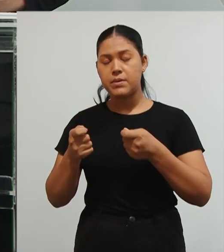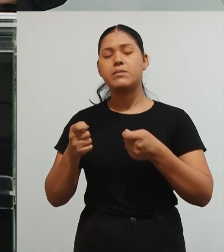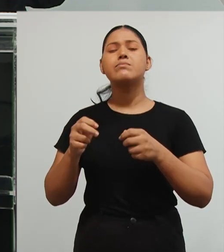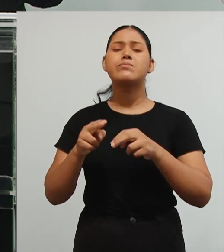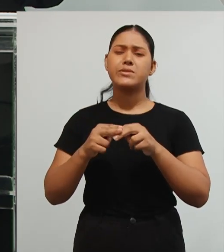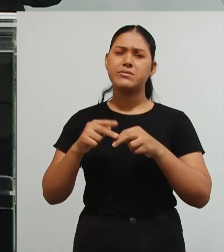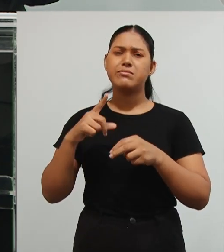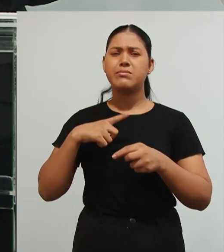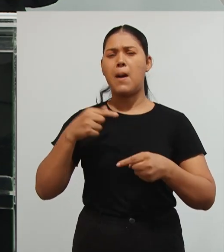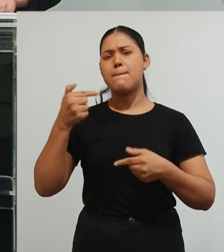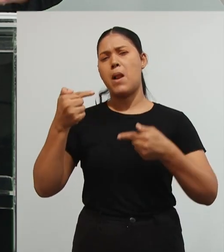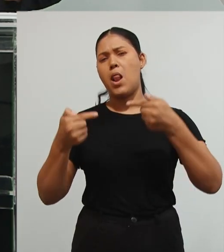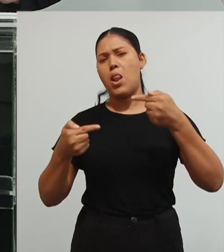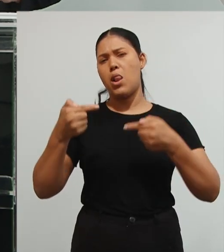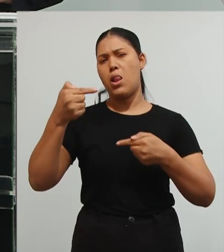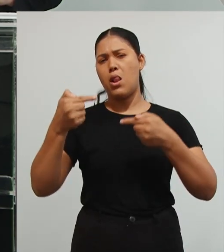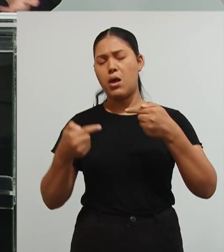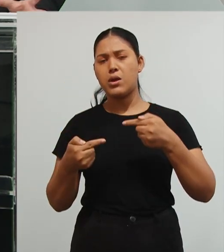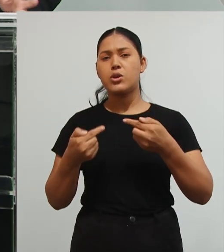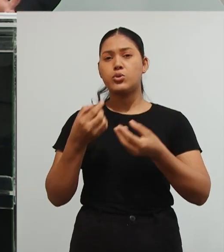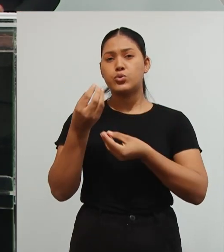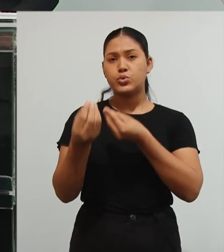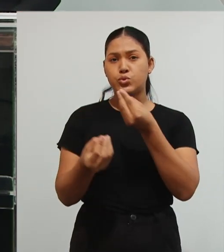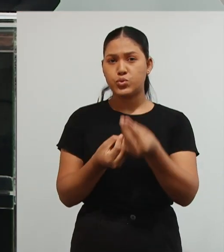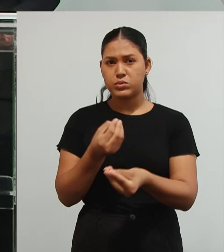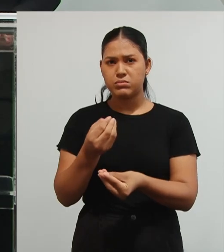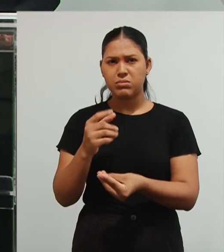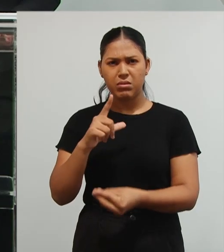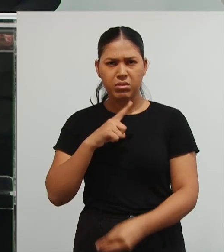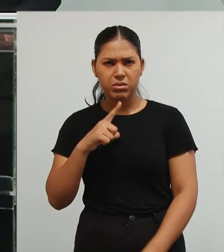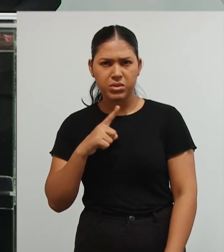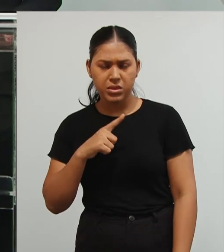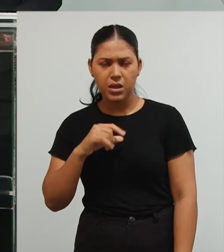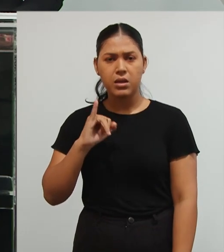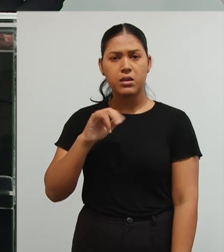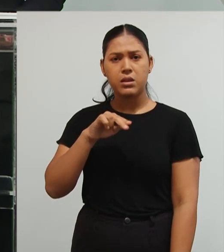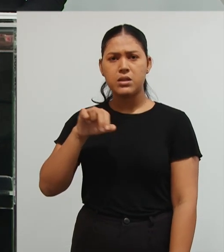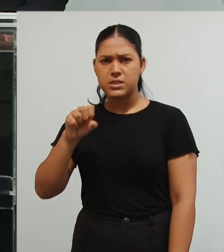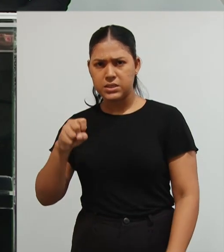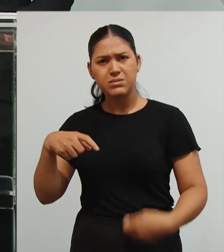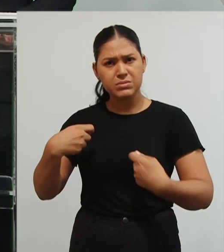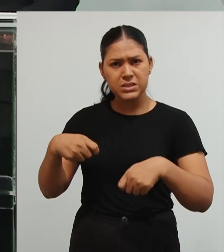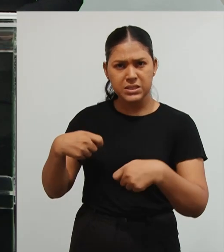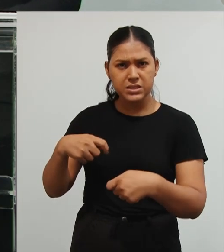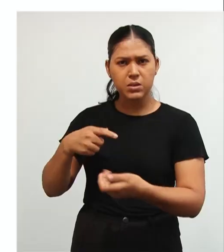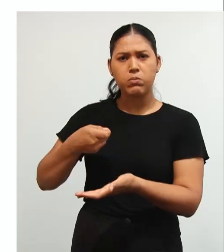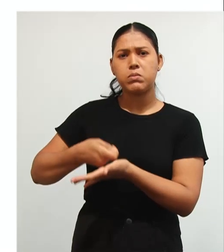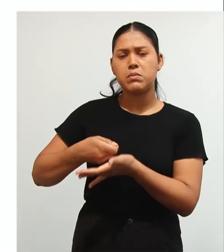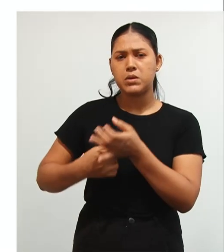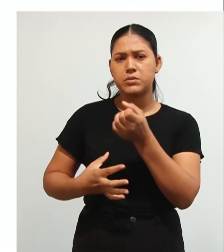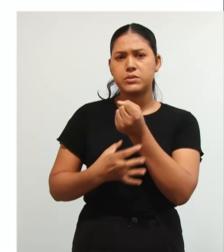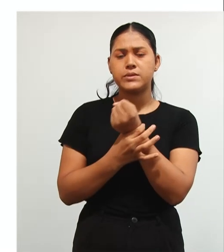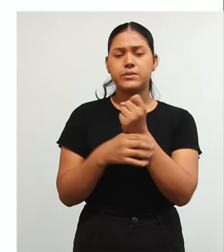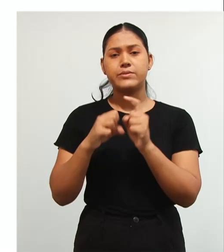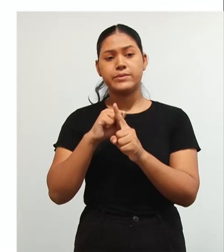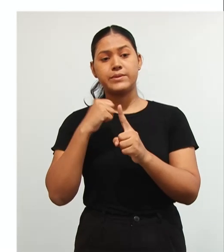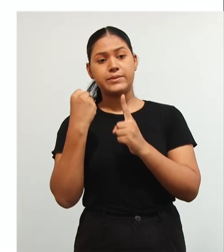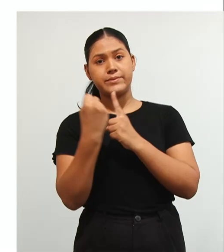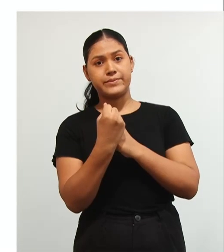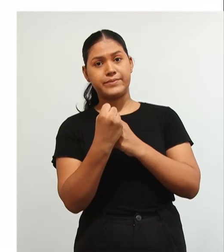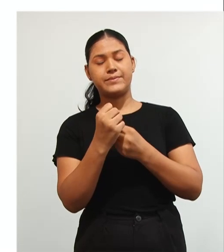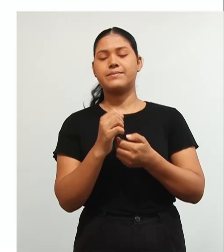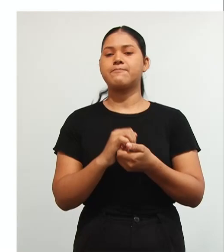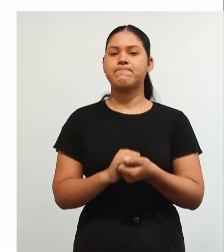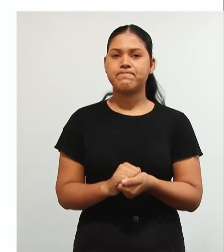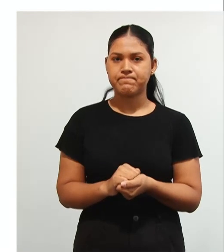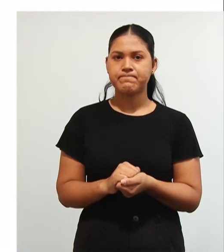debate aí desse papel do Estado de manter a Previdência como uma forma de segurança social. Segundo, a gente fala da tributação, porque